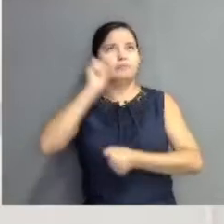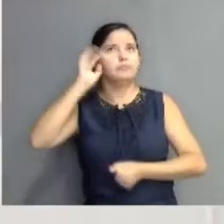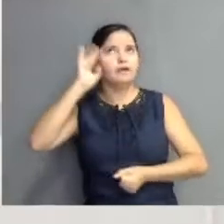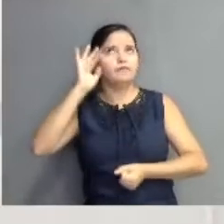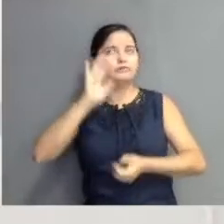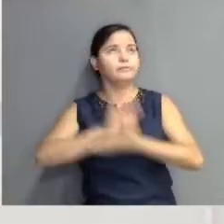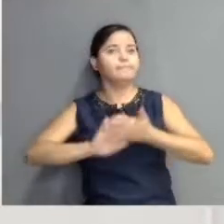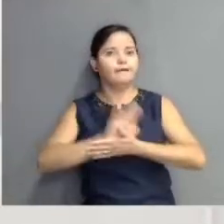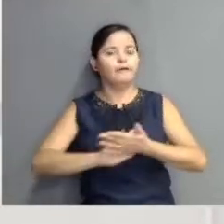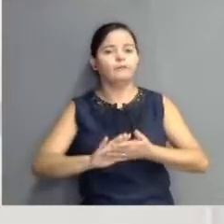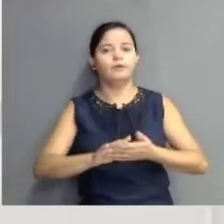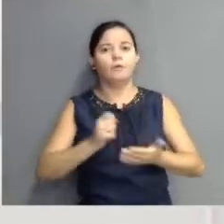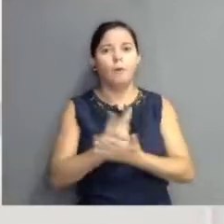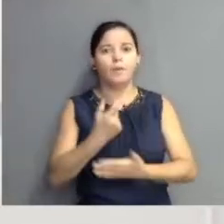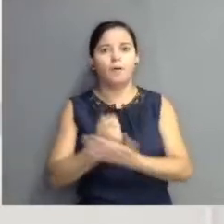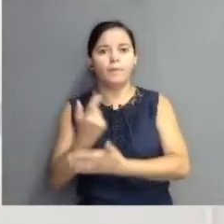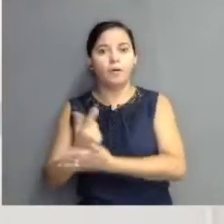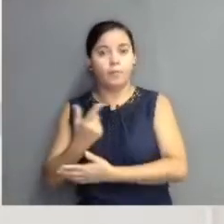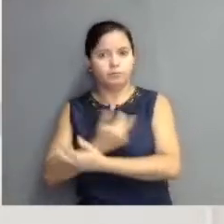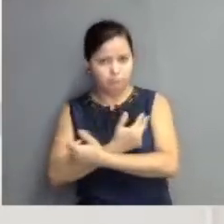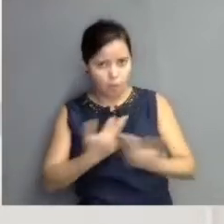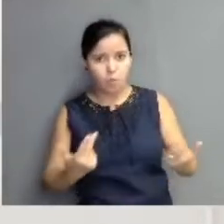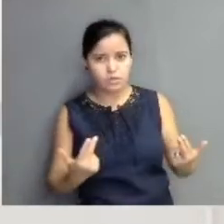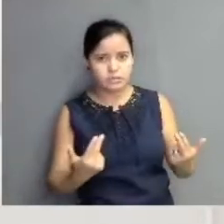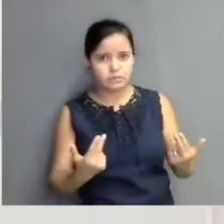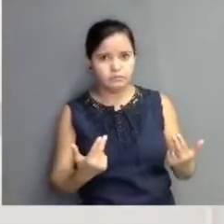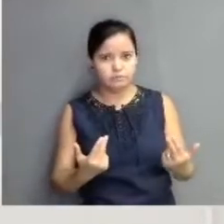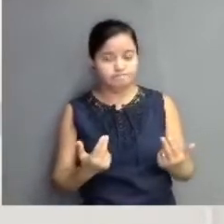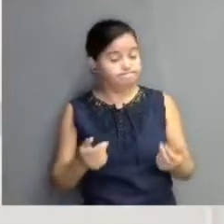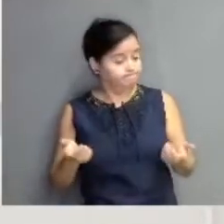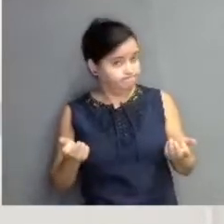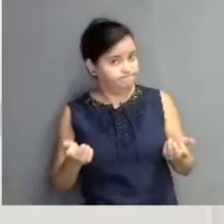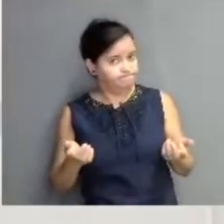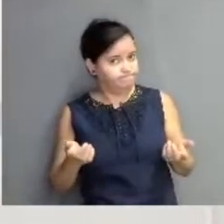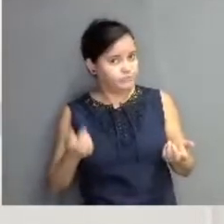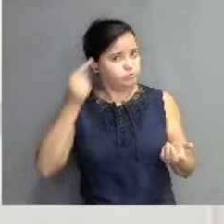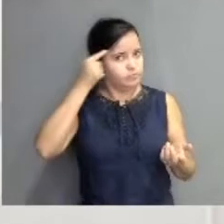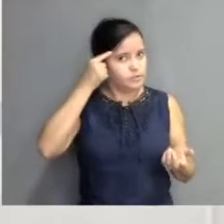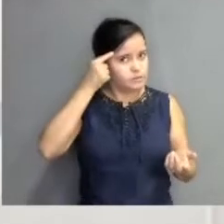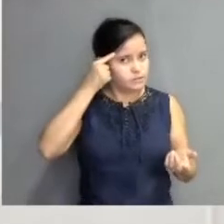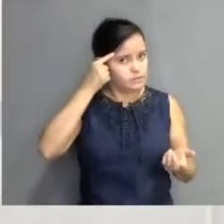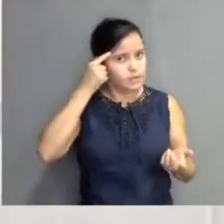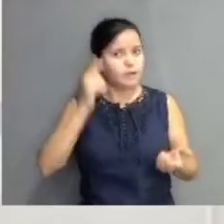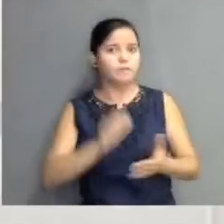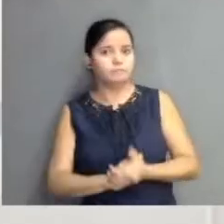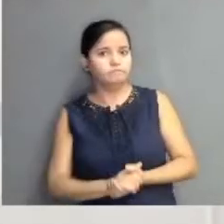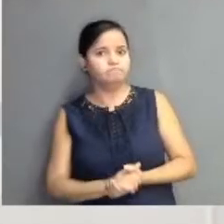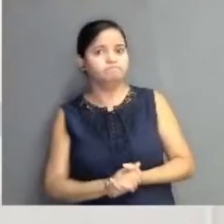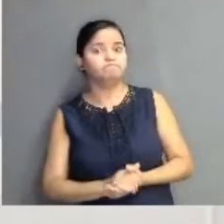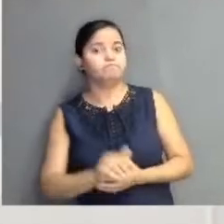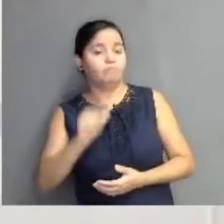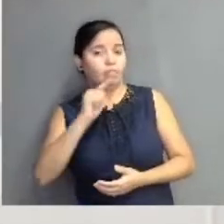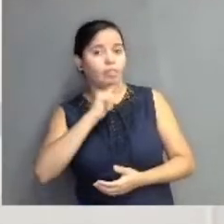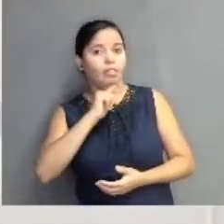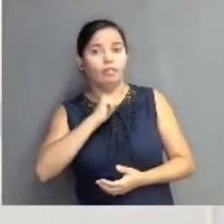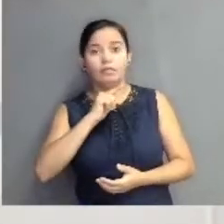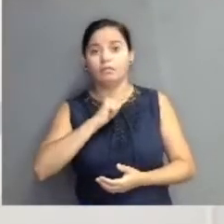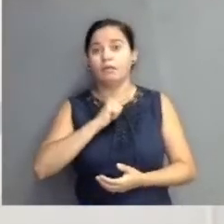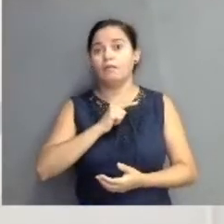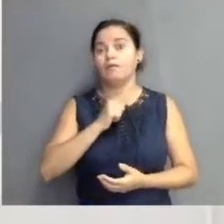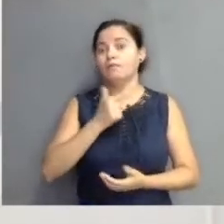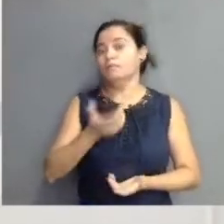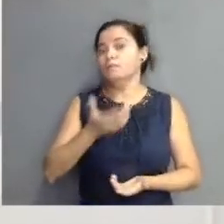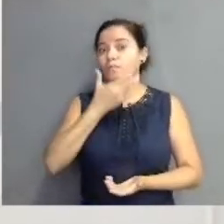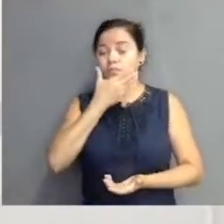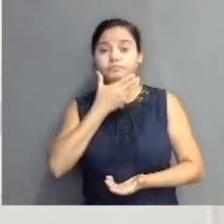consumindo de coisas que às vezes não é relevante? Existe uma lógica perversa do capital, como diria Steven Mezzaro, aonde